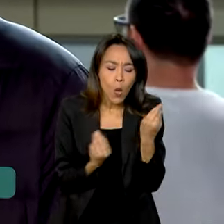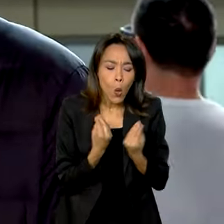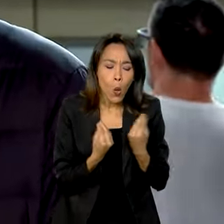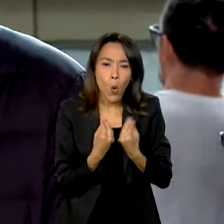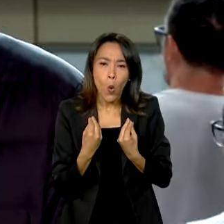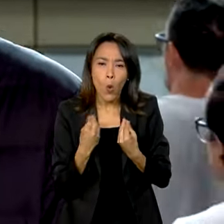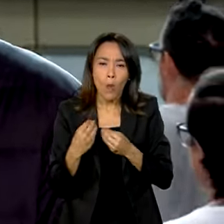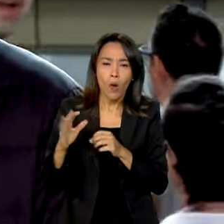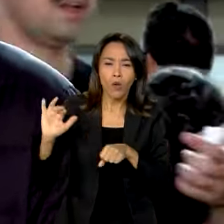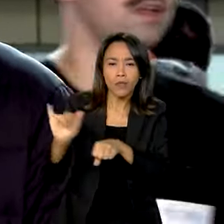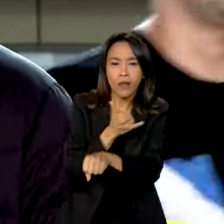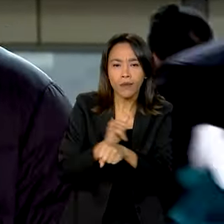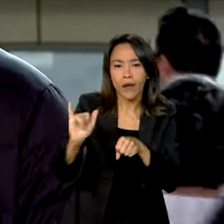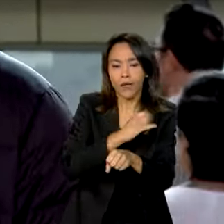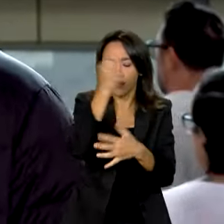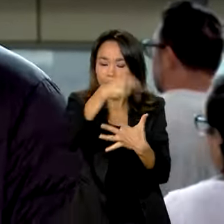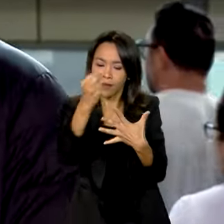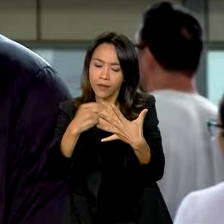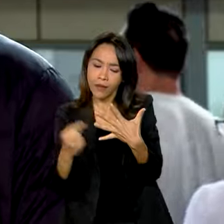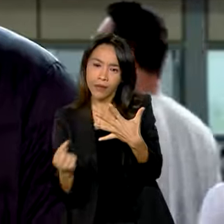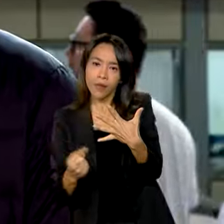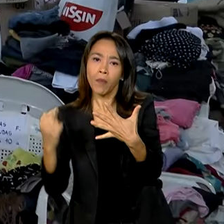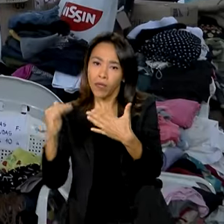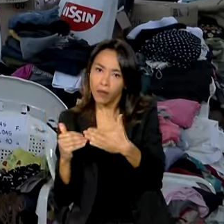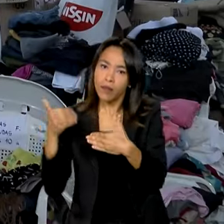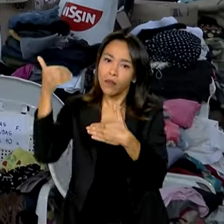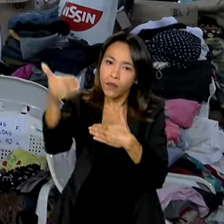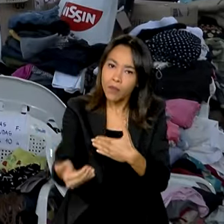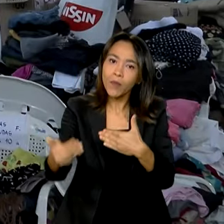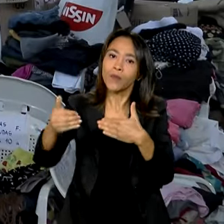ação para essa etapa de recuperação mais à frente.